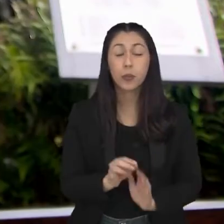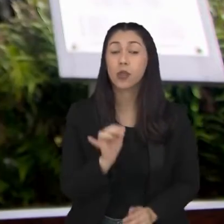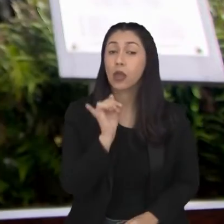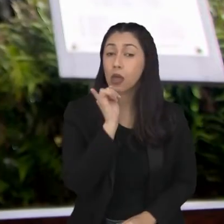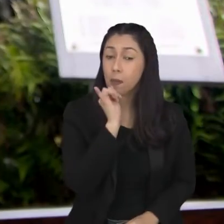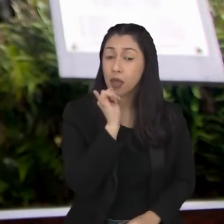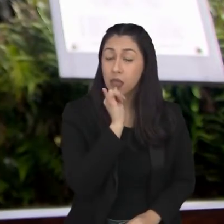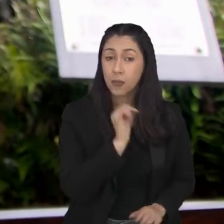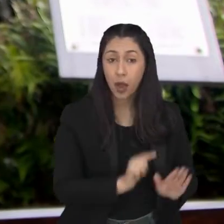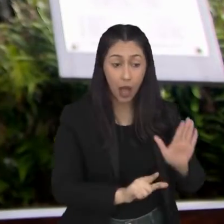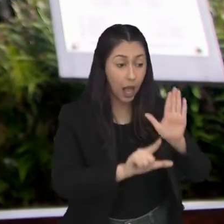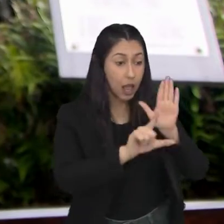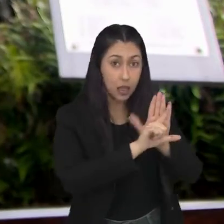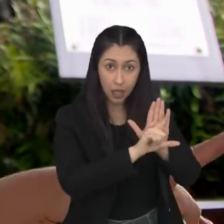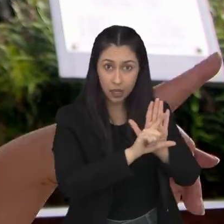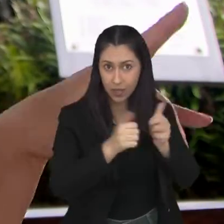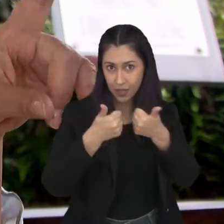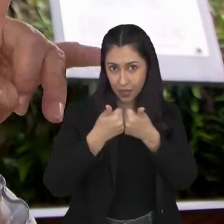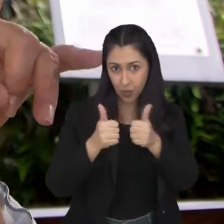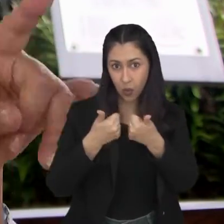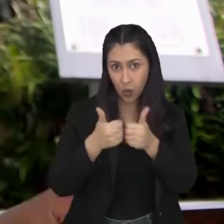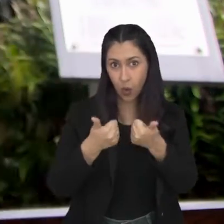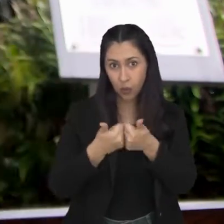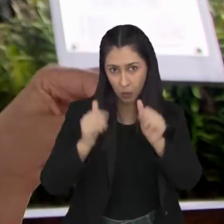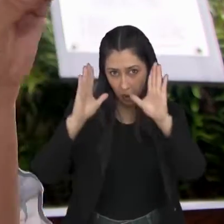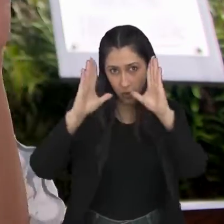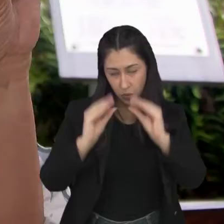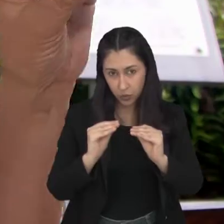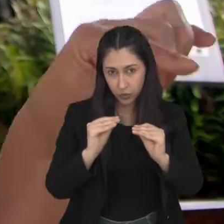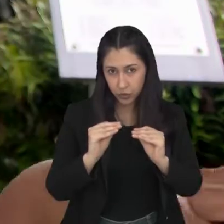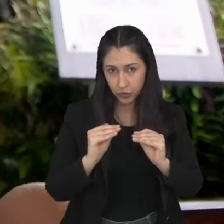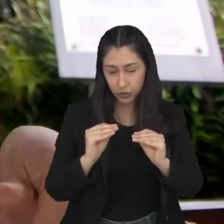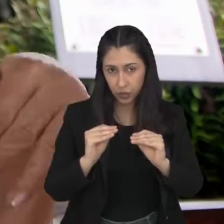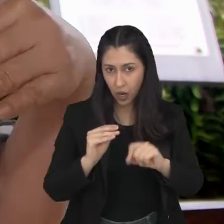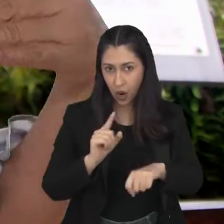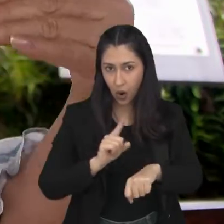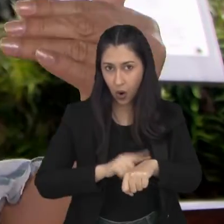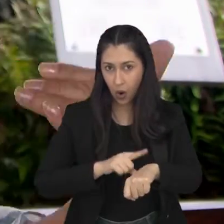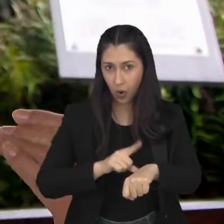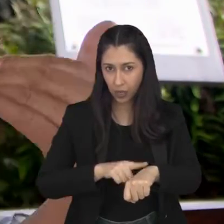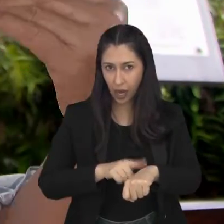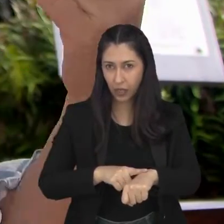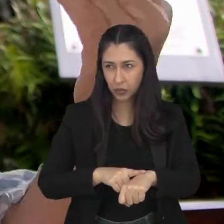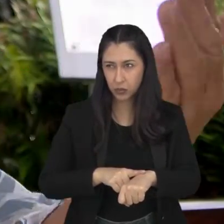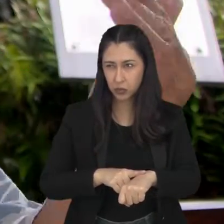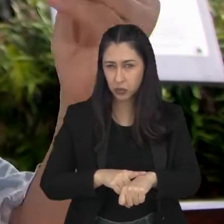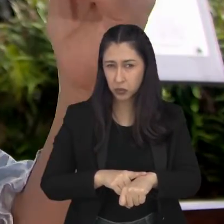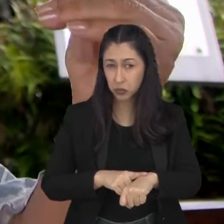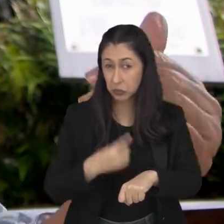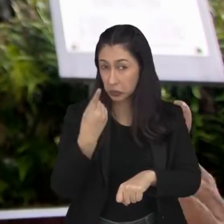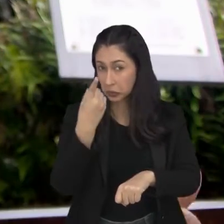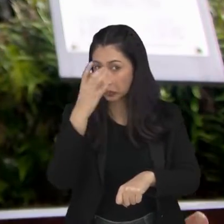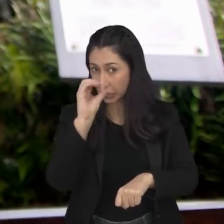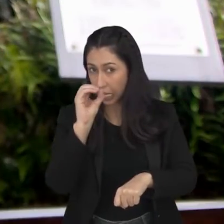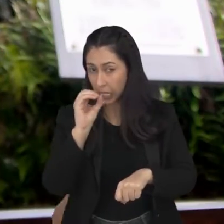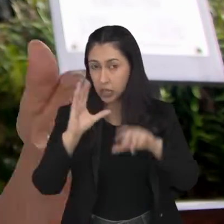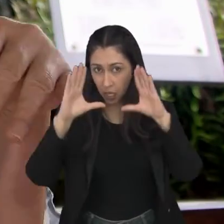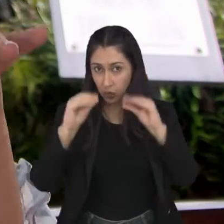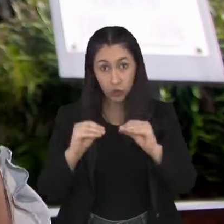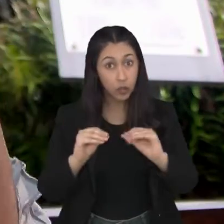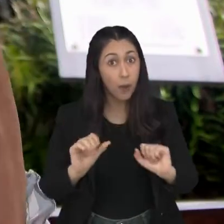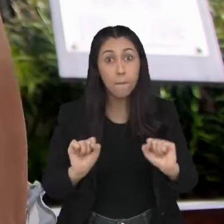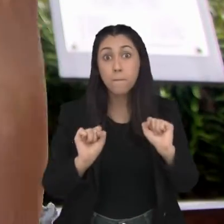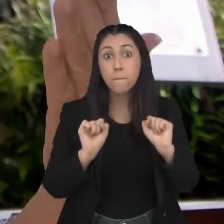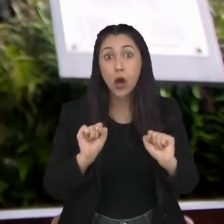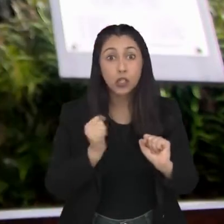Por exemplo, a lei do ônibus, à noite, depois do horário noturno, acho que é das 22